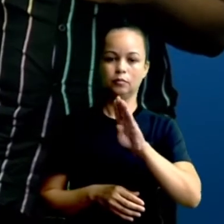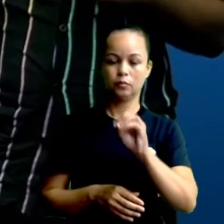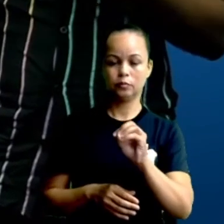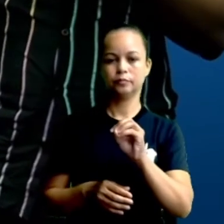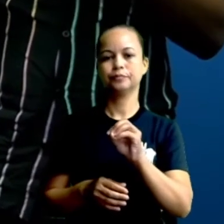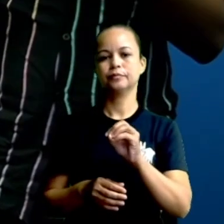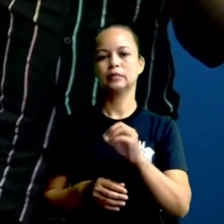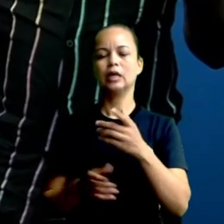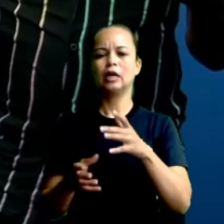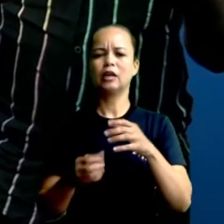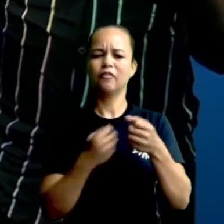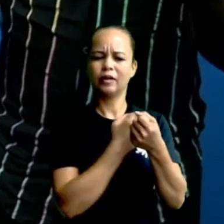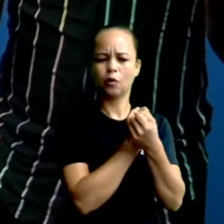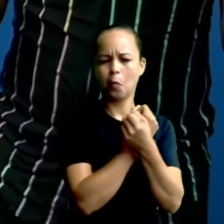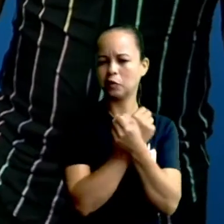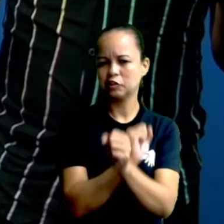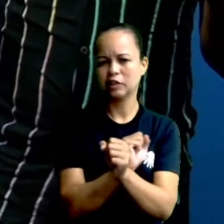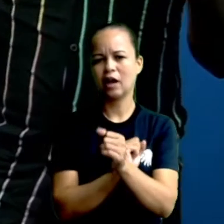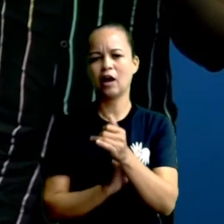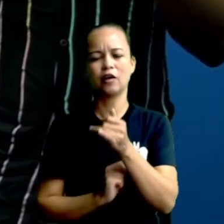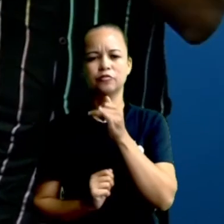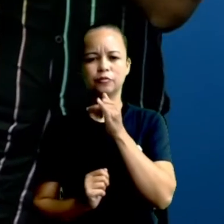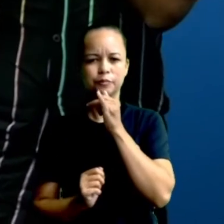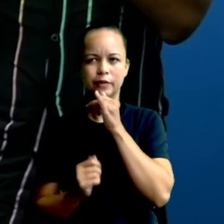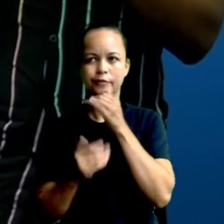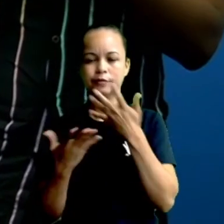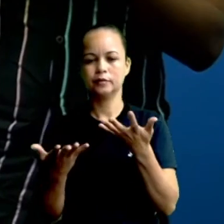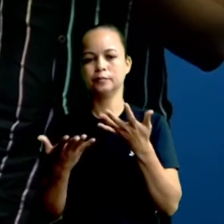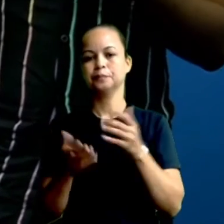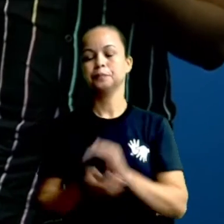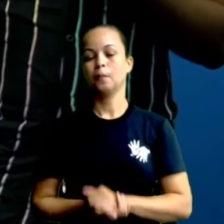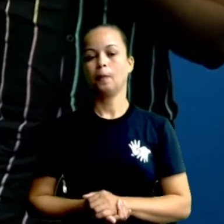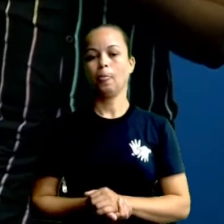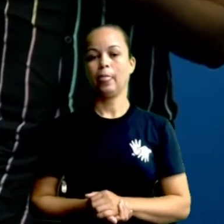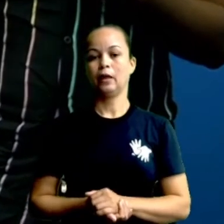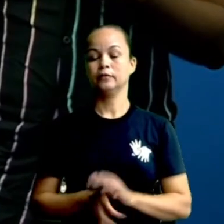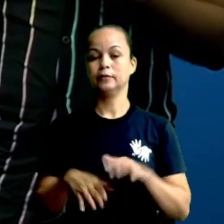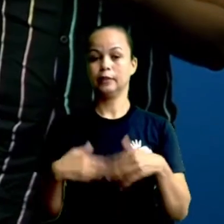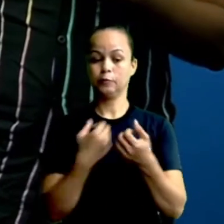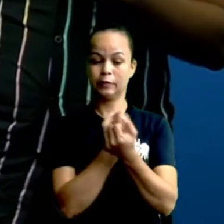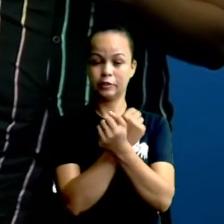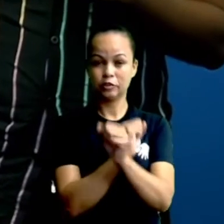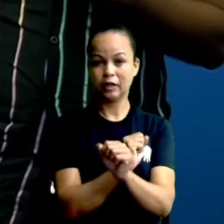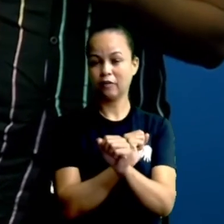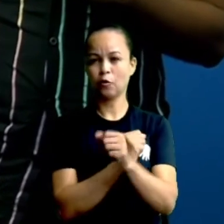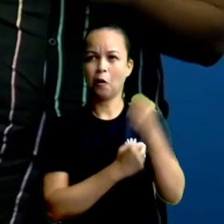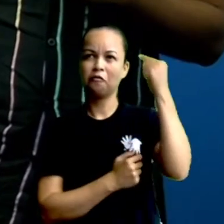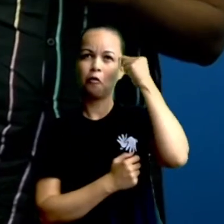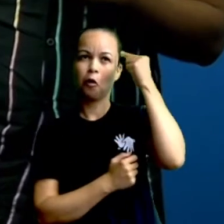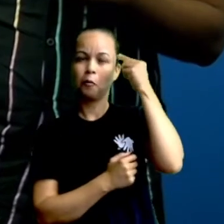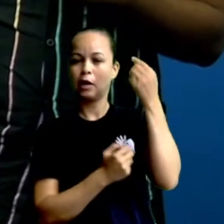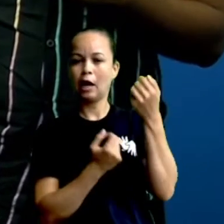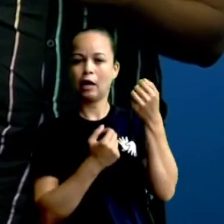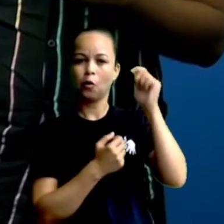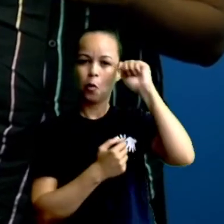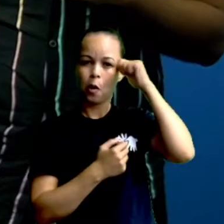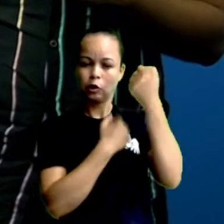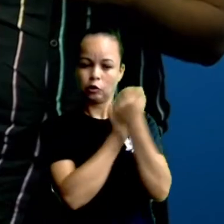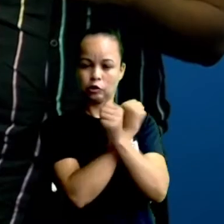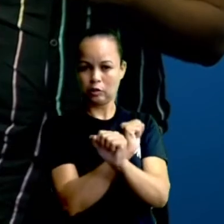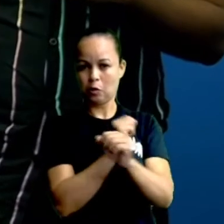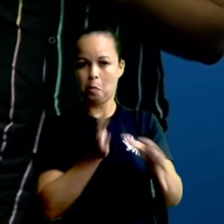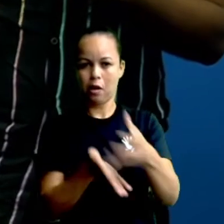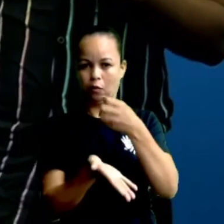levado como um escravo, né? Enfim. Sendo que esse escravo não é da forma como a gente pensa a escravidão, como foi no